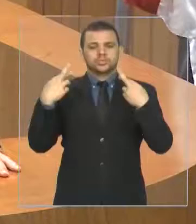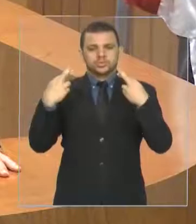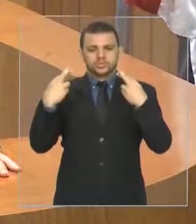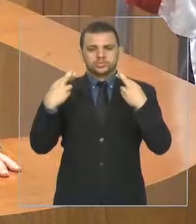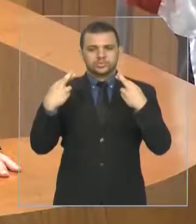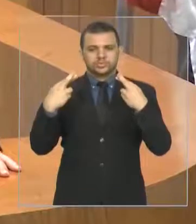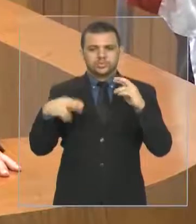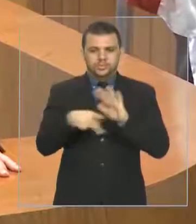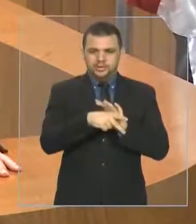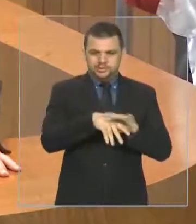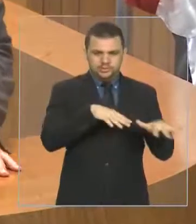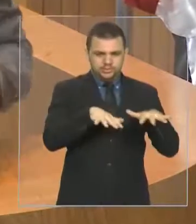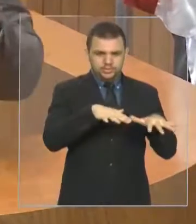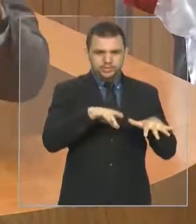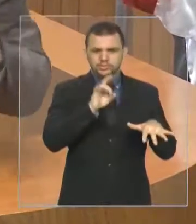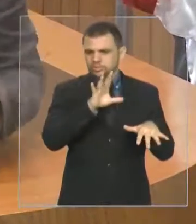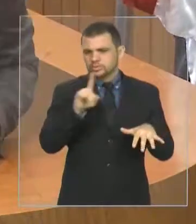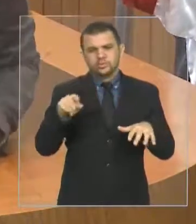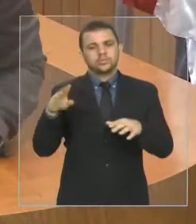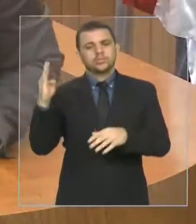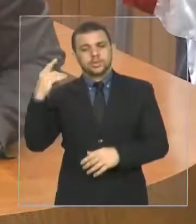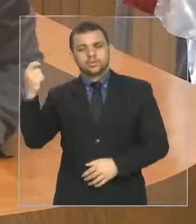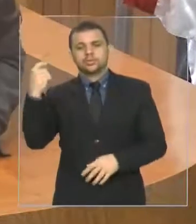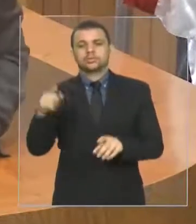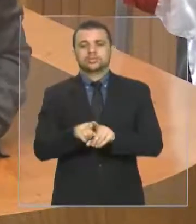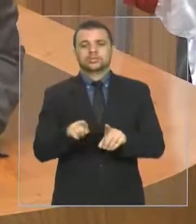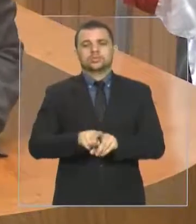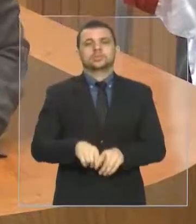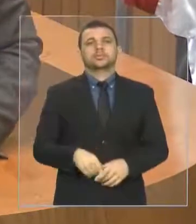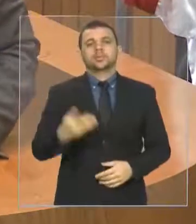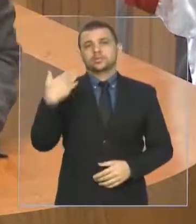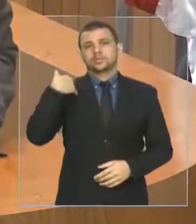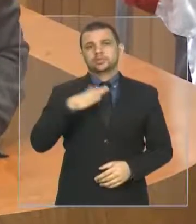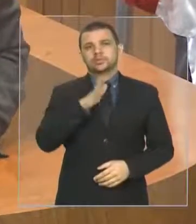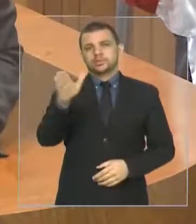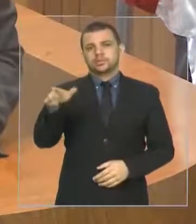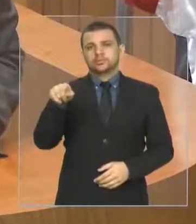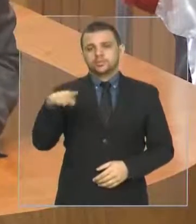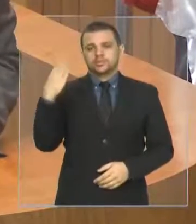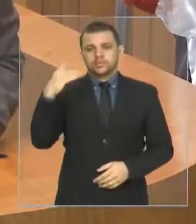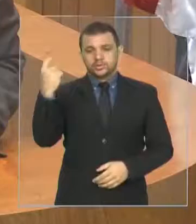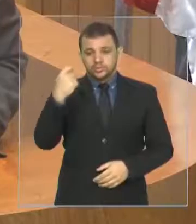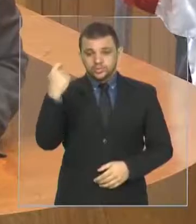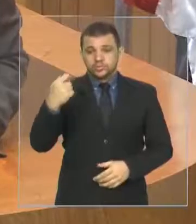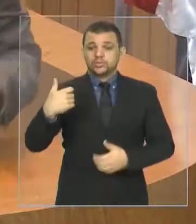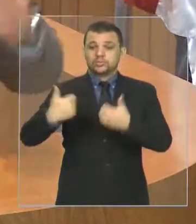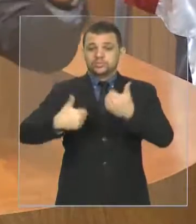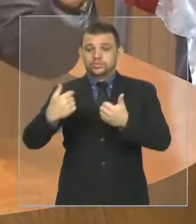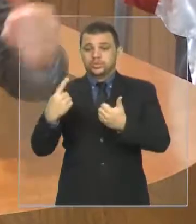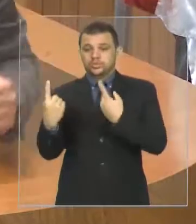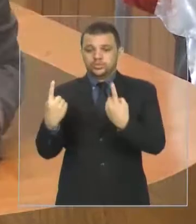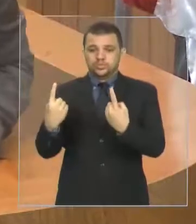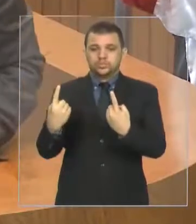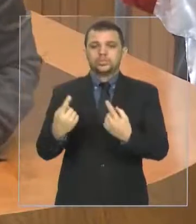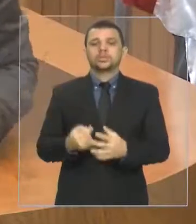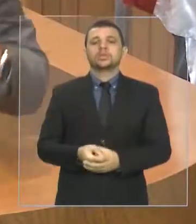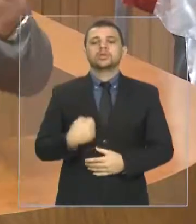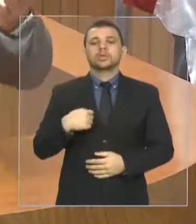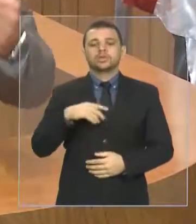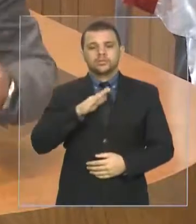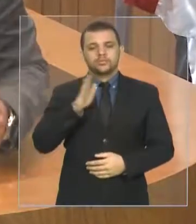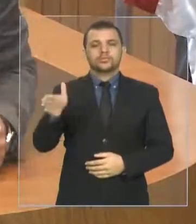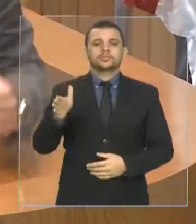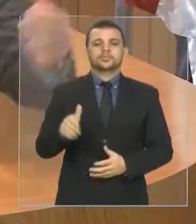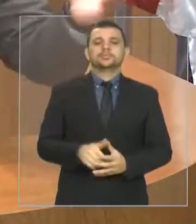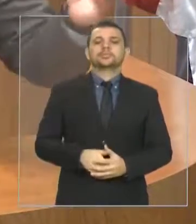mas também do Cordino. Eu fui no jogo de 1-1 lá, no primeiro jogo da decisão do segundo turno, e começaram a me apupar, e eu